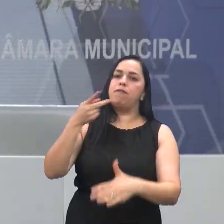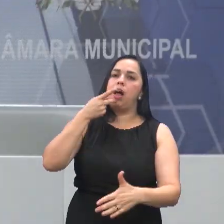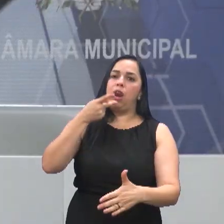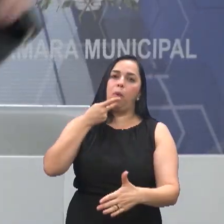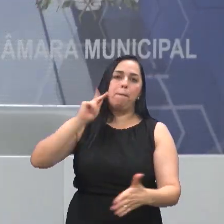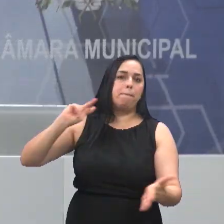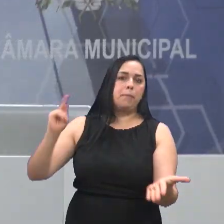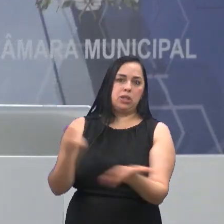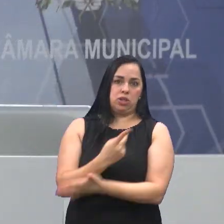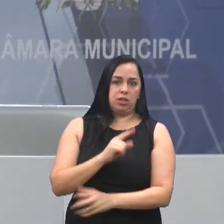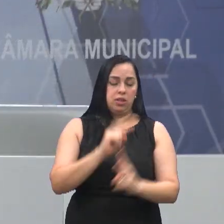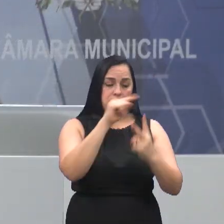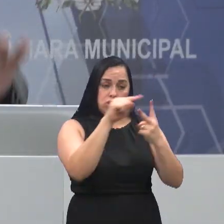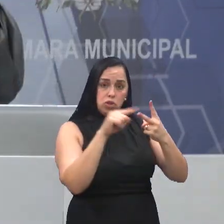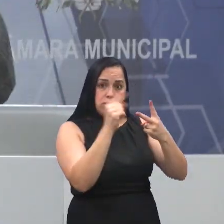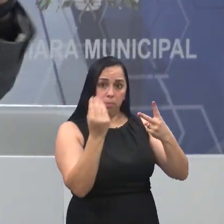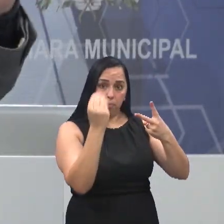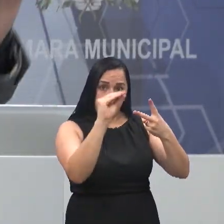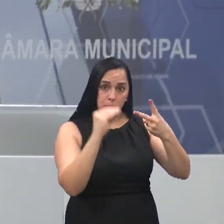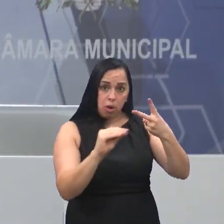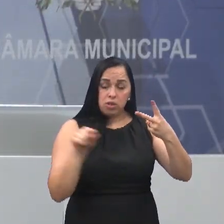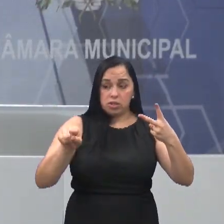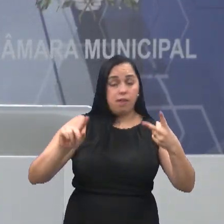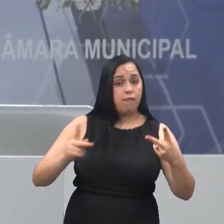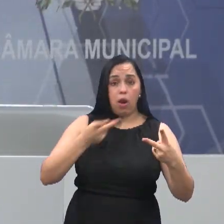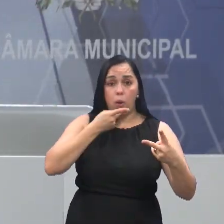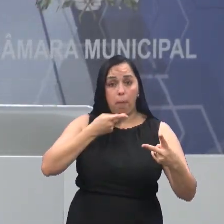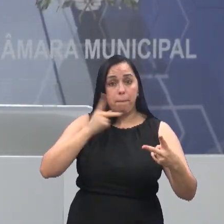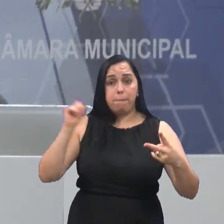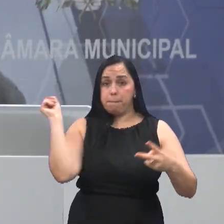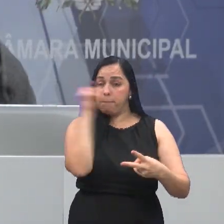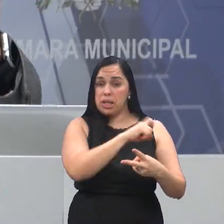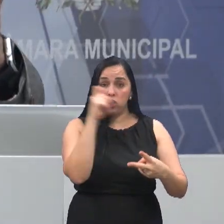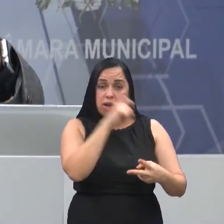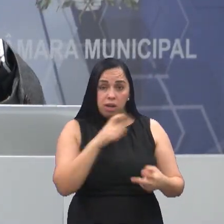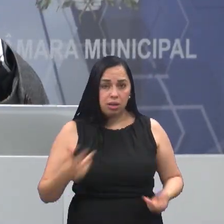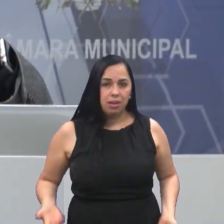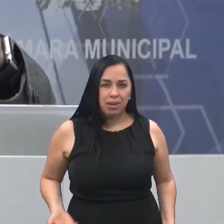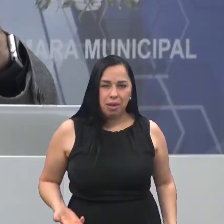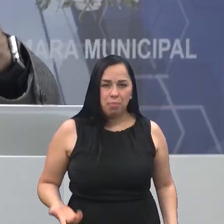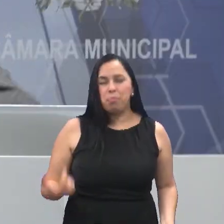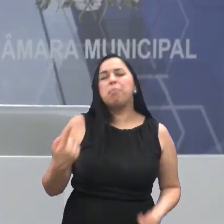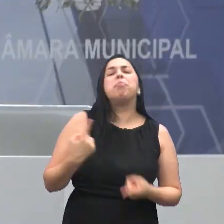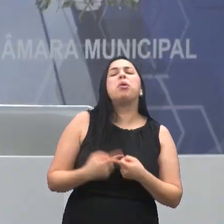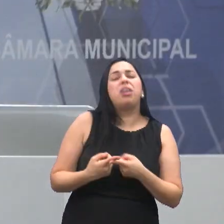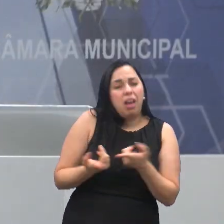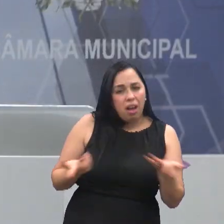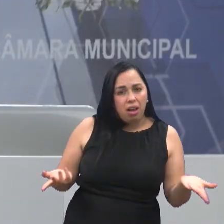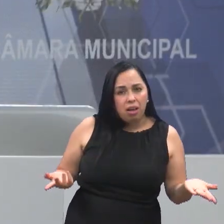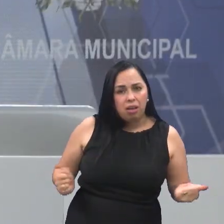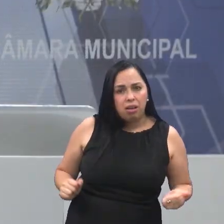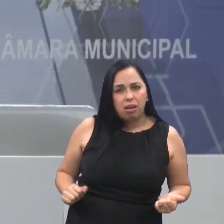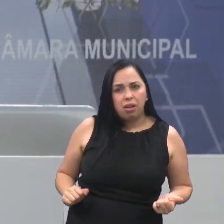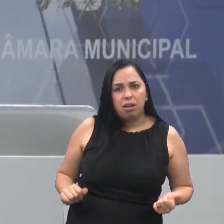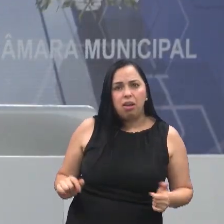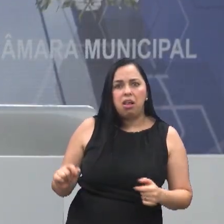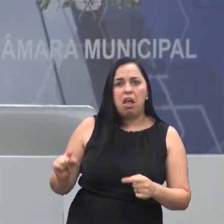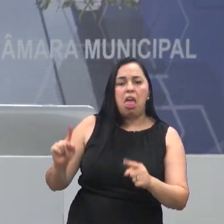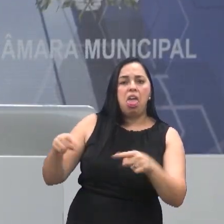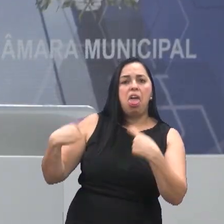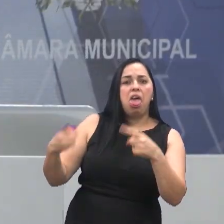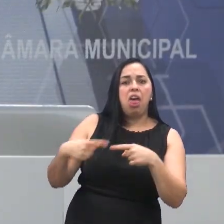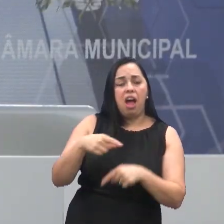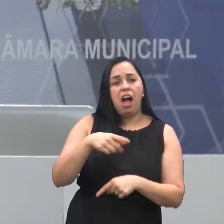Esses 2 posts que o senhor fez lá, o senhor faltou com a verdade e fez para quê? Para tirar um sarro? Ó, a legenda é